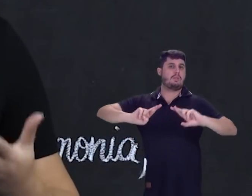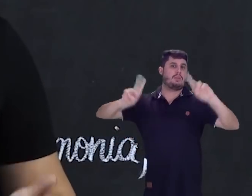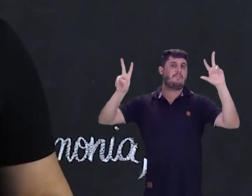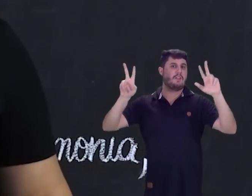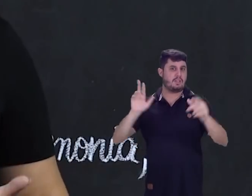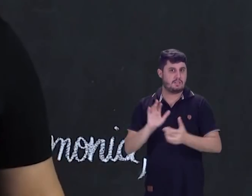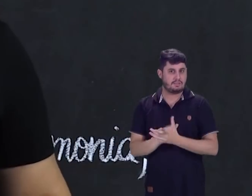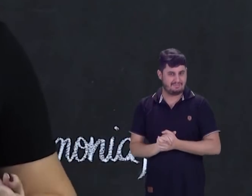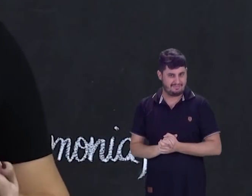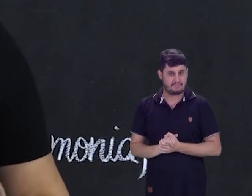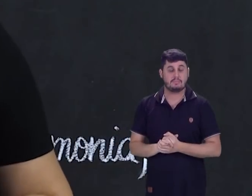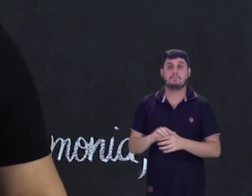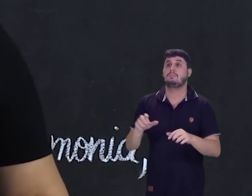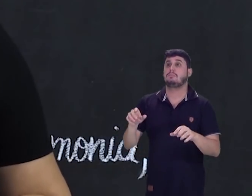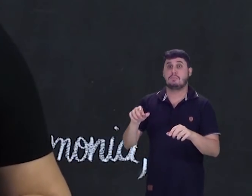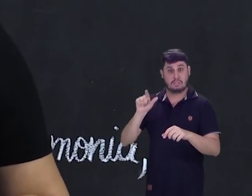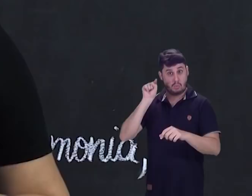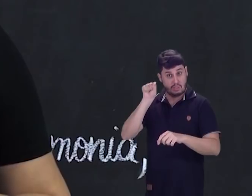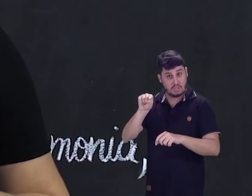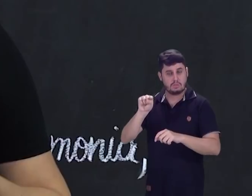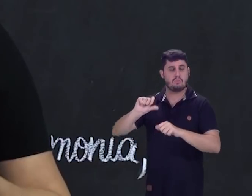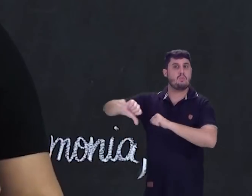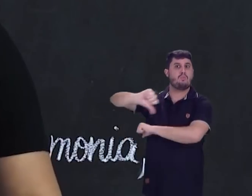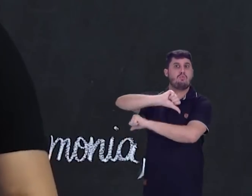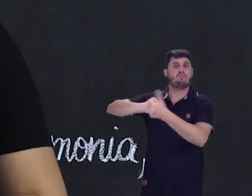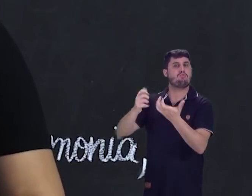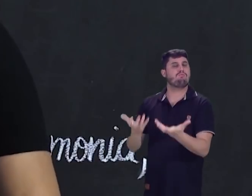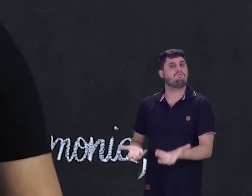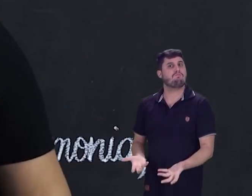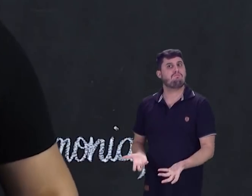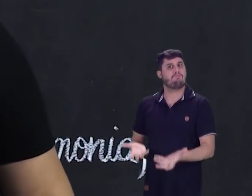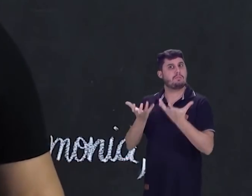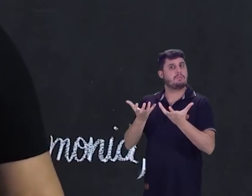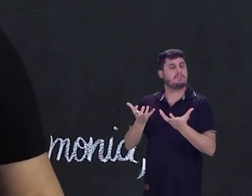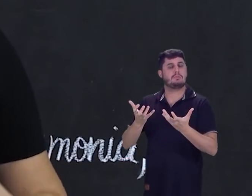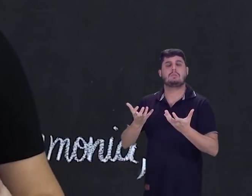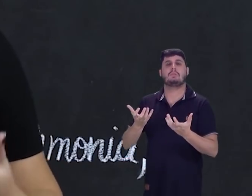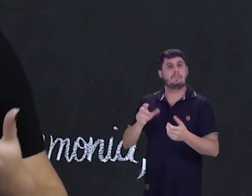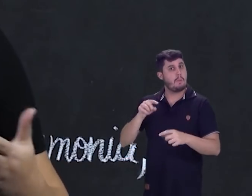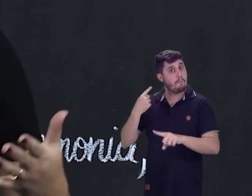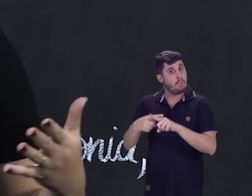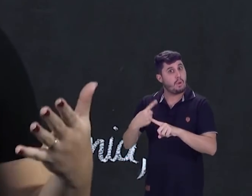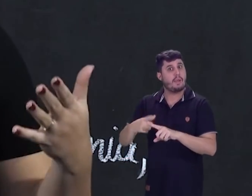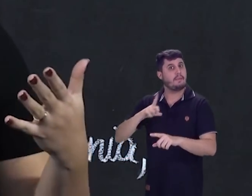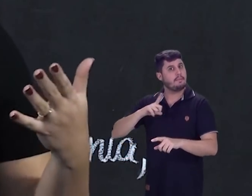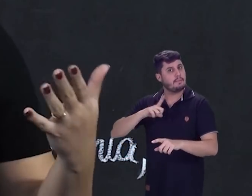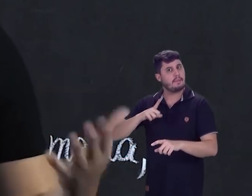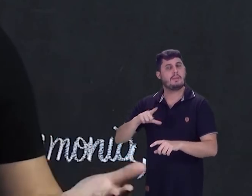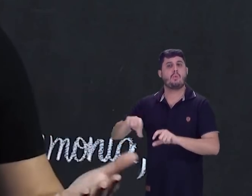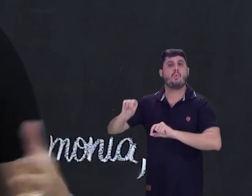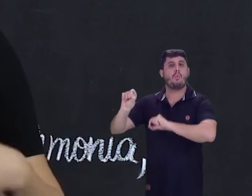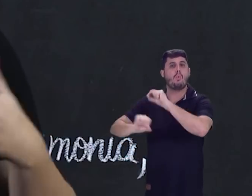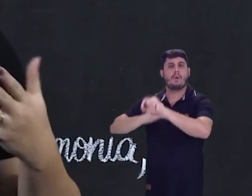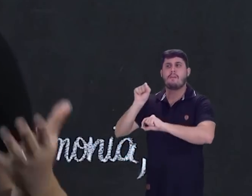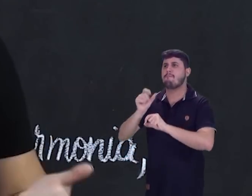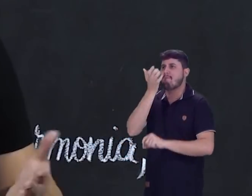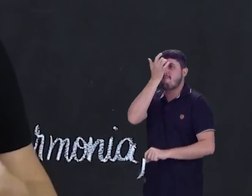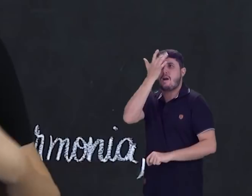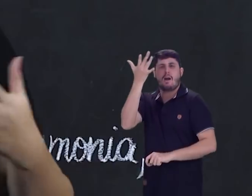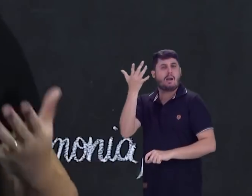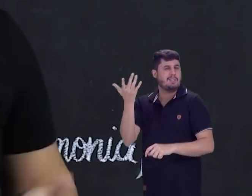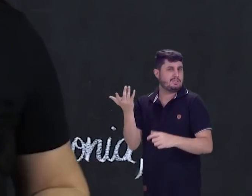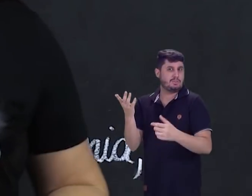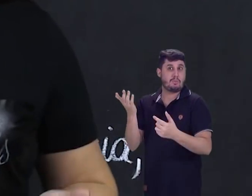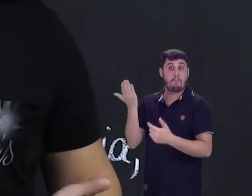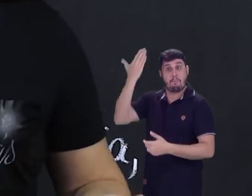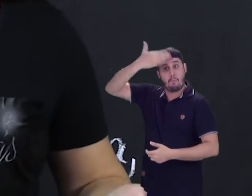E essa peça foi recebida como peça artística. Então o cara foi lá e comprovou que tudo era muito aceito, tudo era fácil,